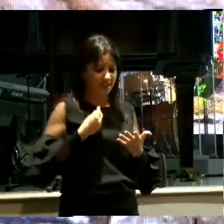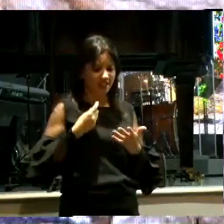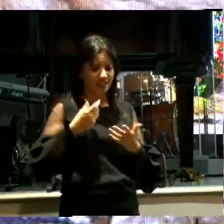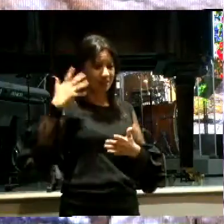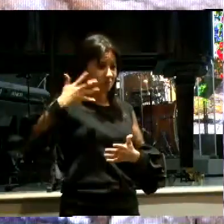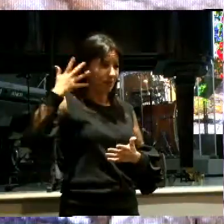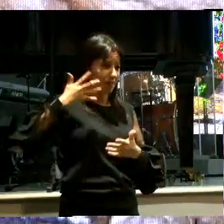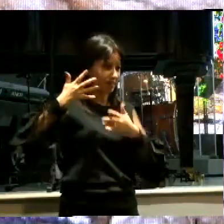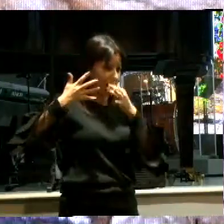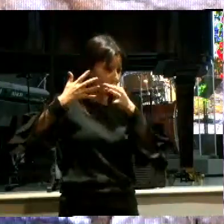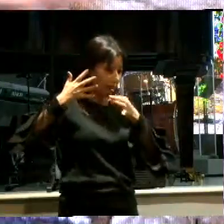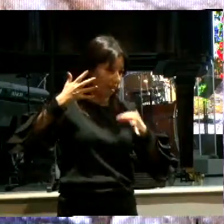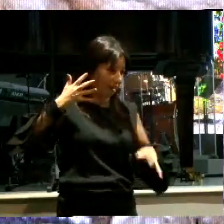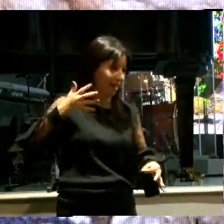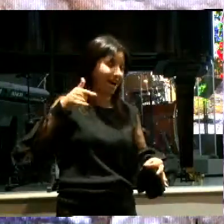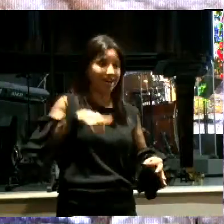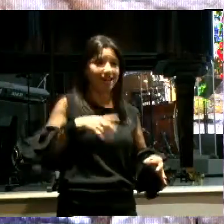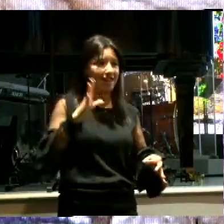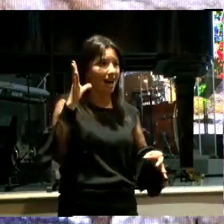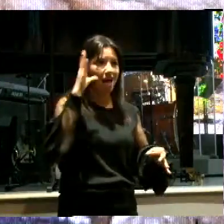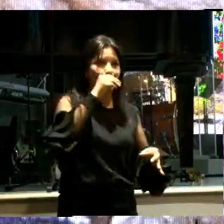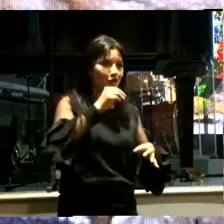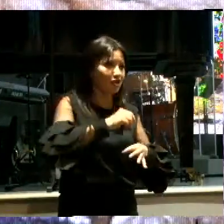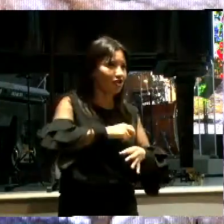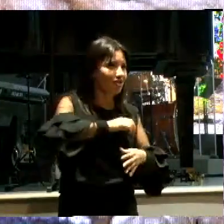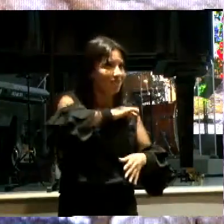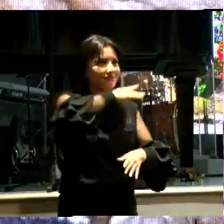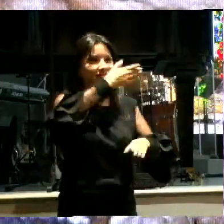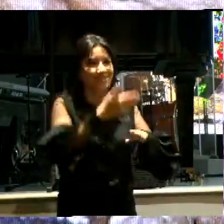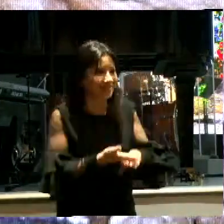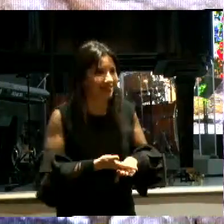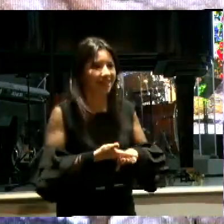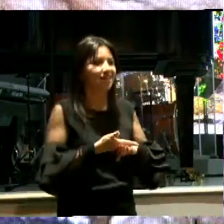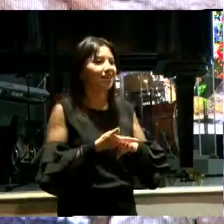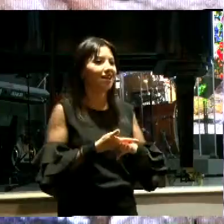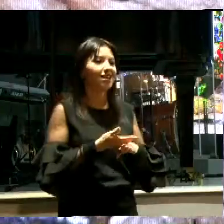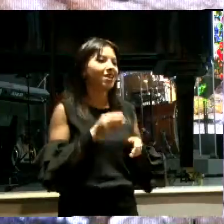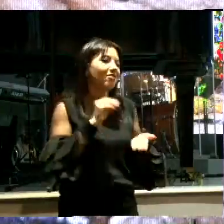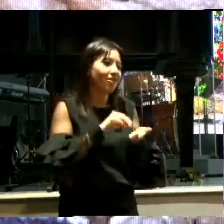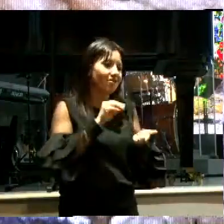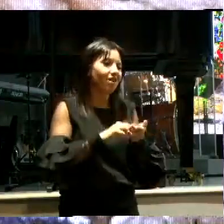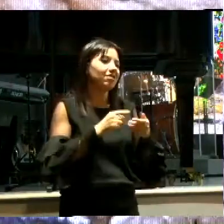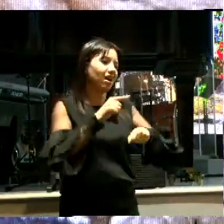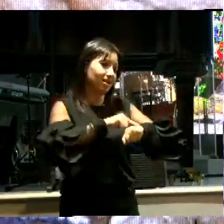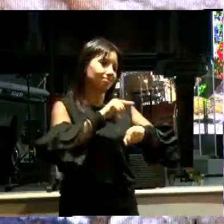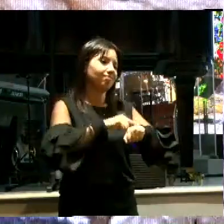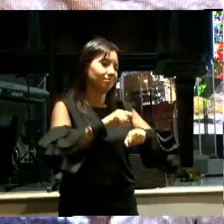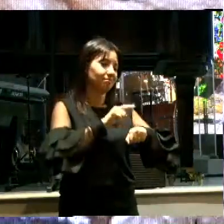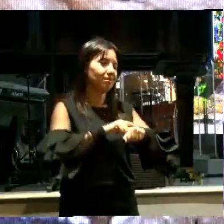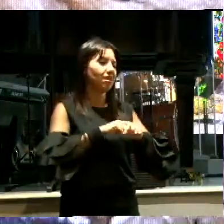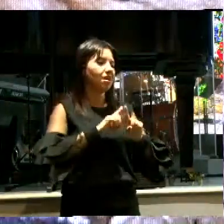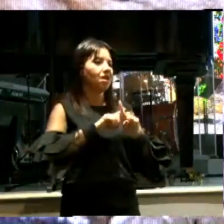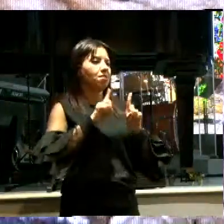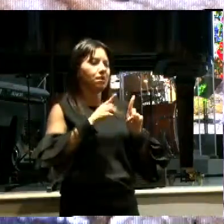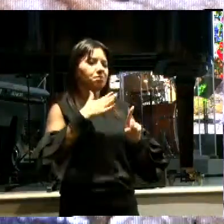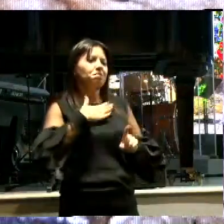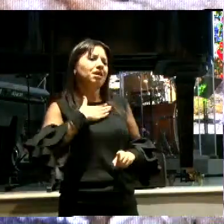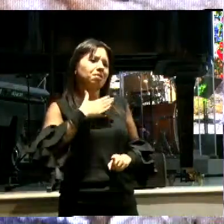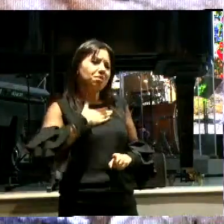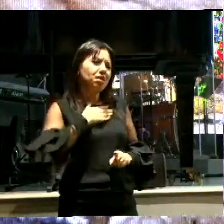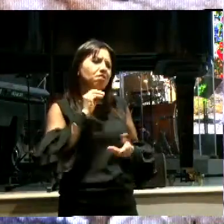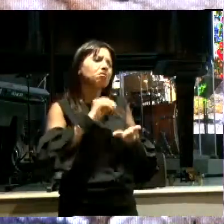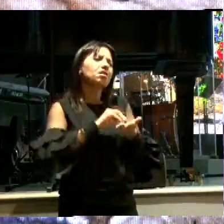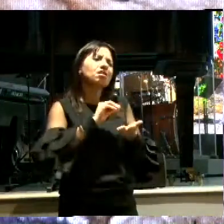até agora, eu só vou ficar falando de mim. E para mim, o que salva, o que liberta, o que cura